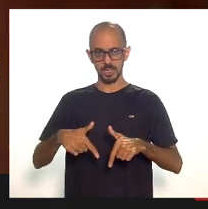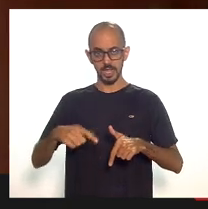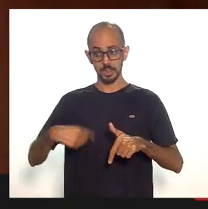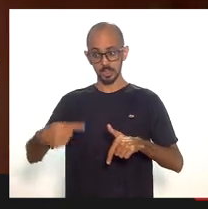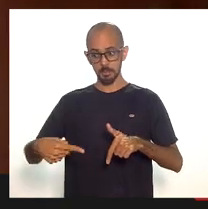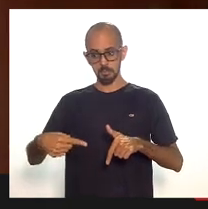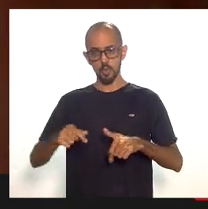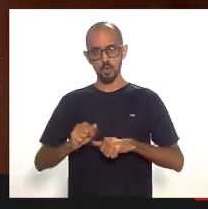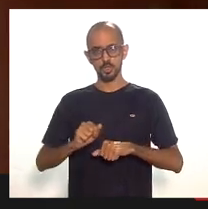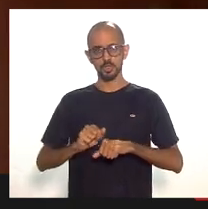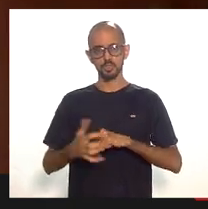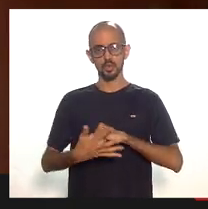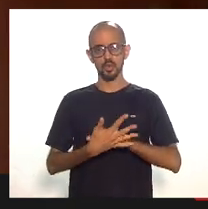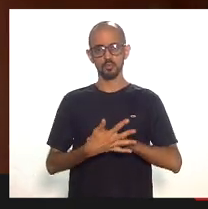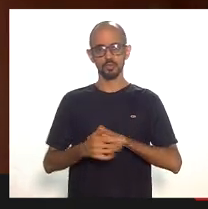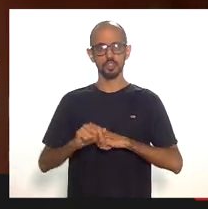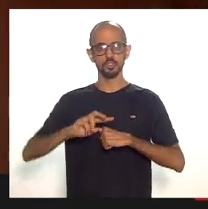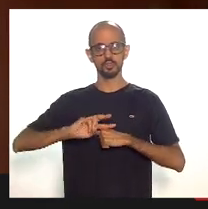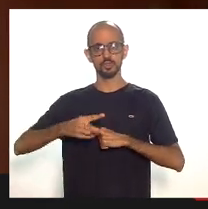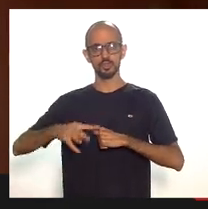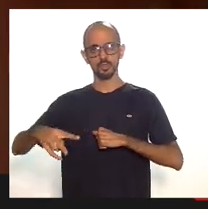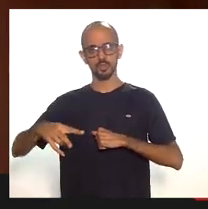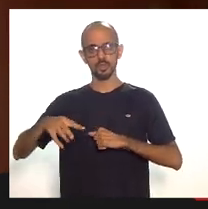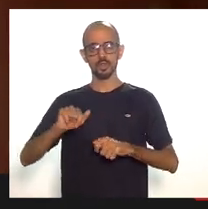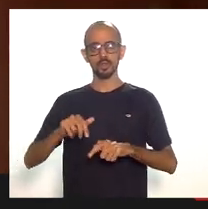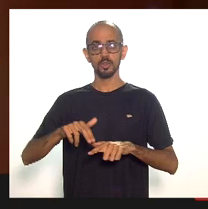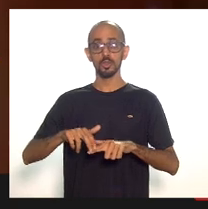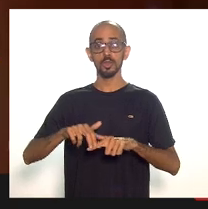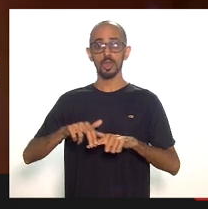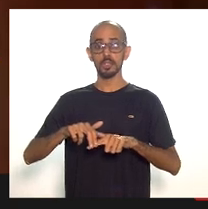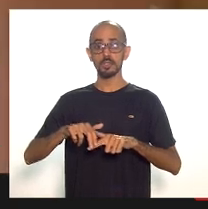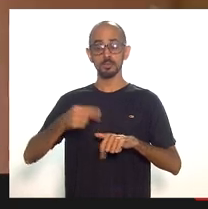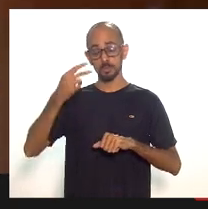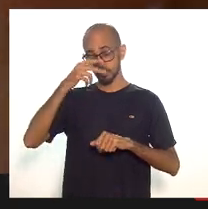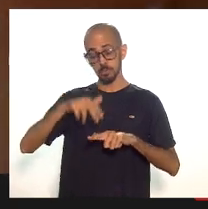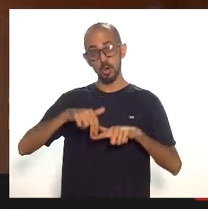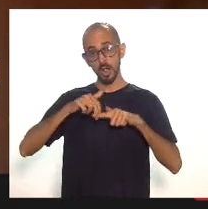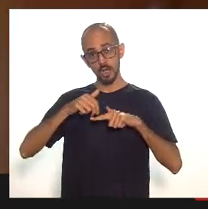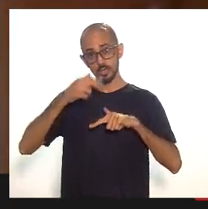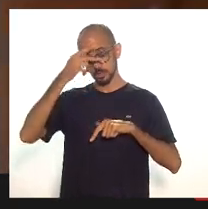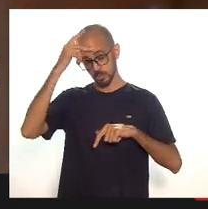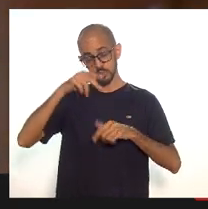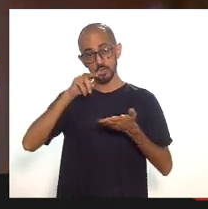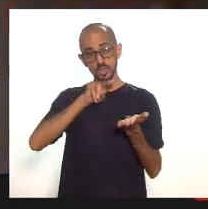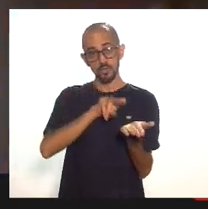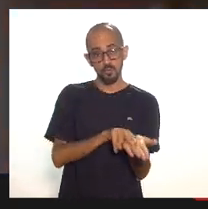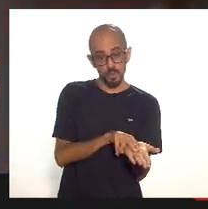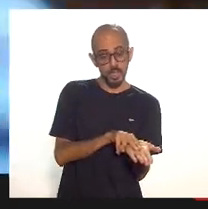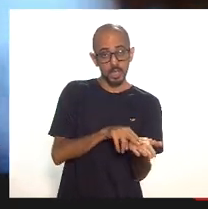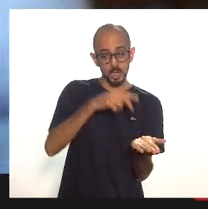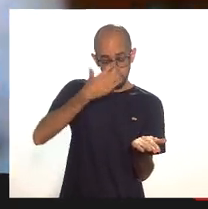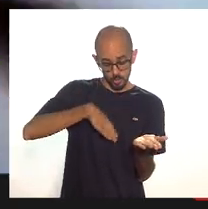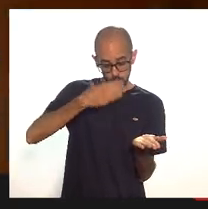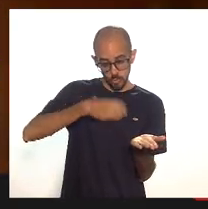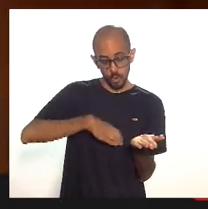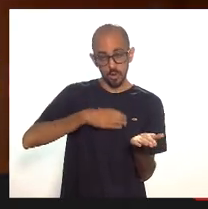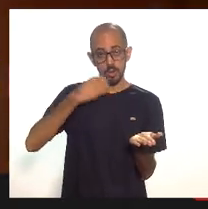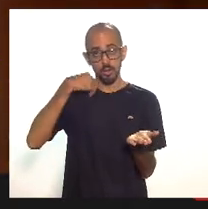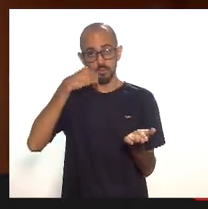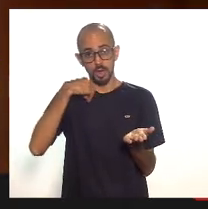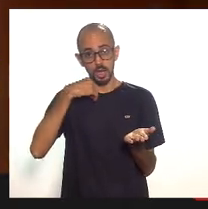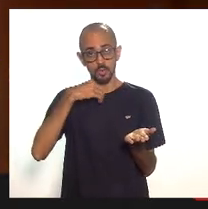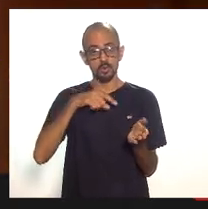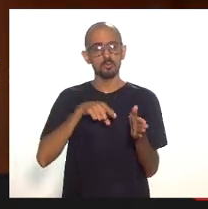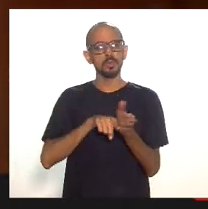pós-Covid, ou seja, consequências, efeitos e sequelas que os pacientes ficam ao longo de muito tempo, as mais variadas. E, por último, perguntar para os